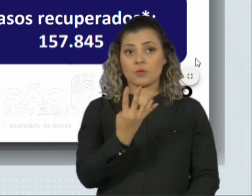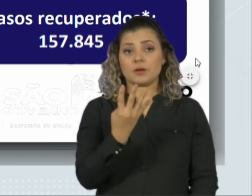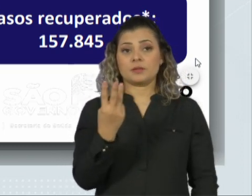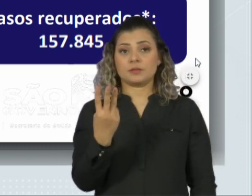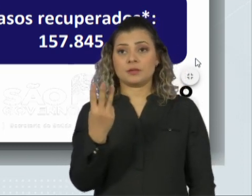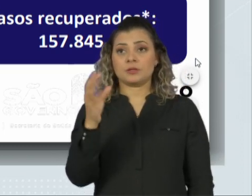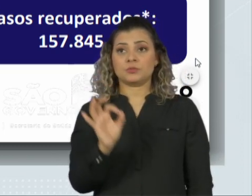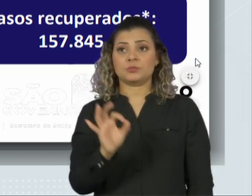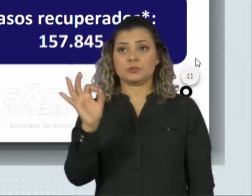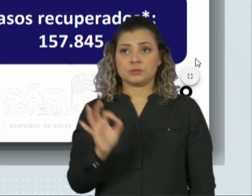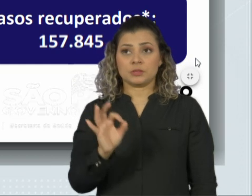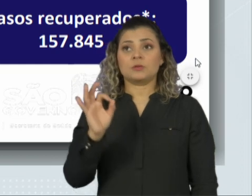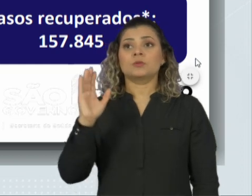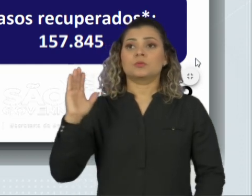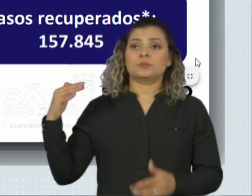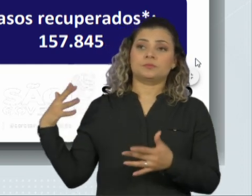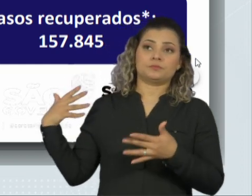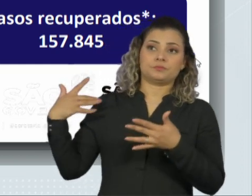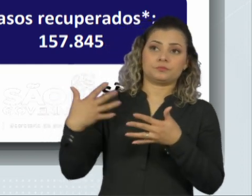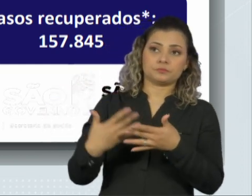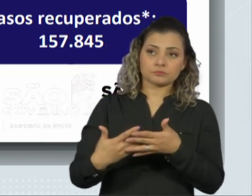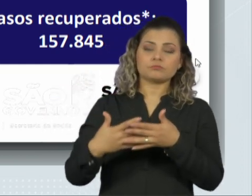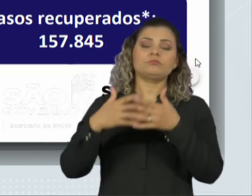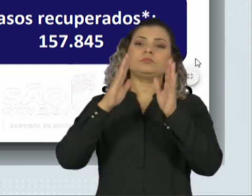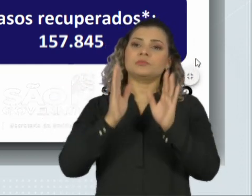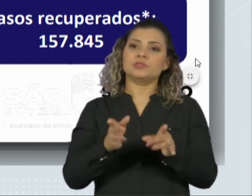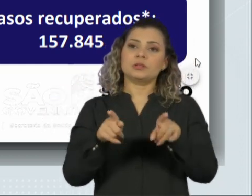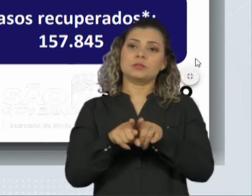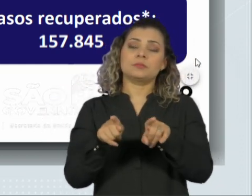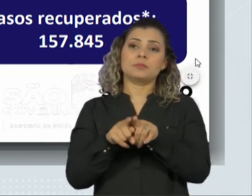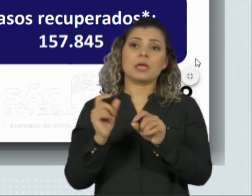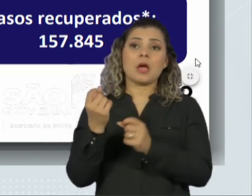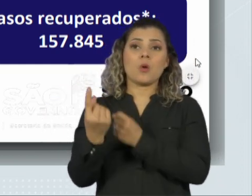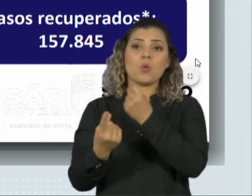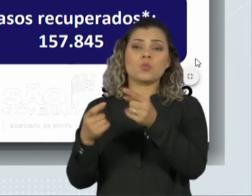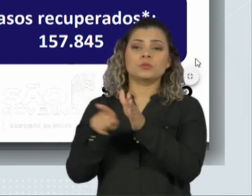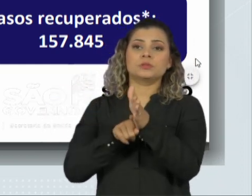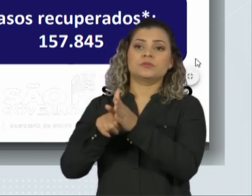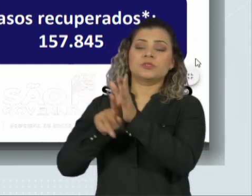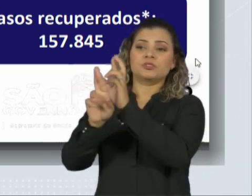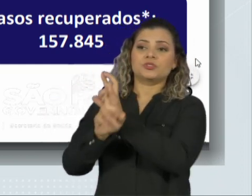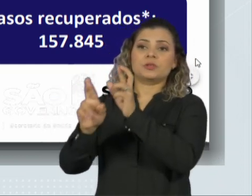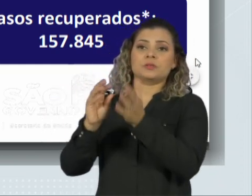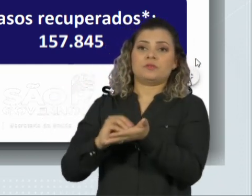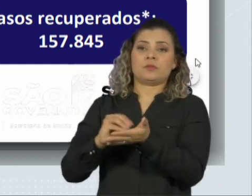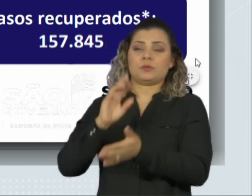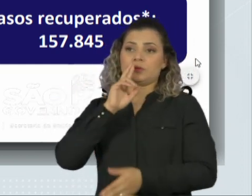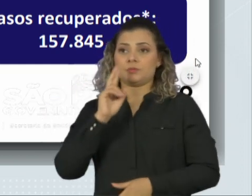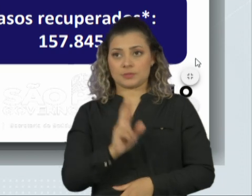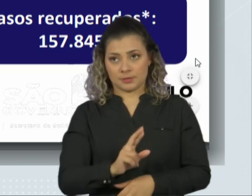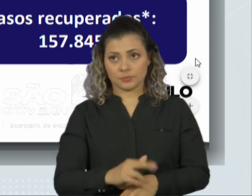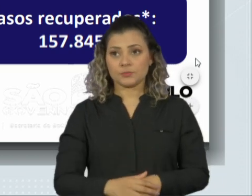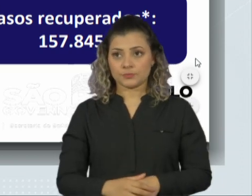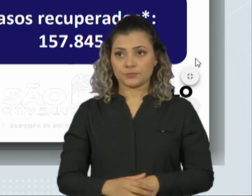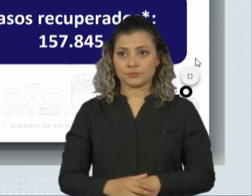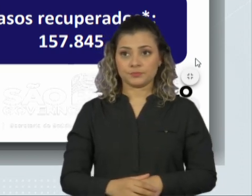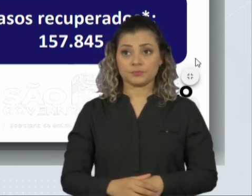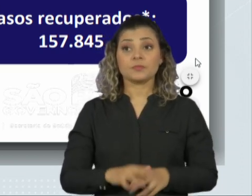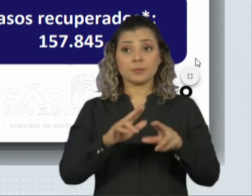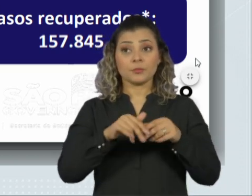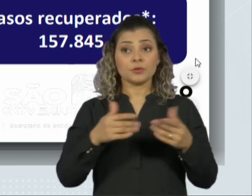43% foram decorrentes de casos que estão em investigação epidemiológica. Então,